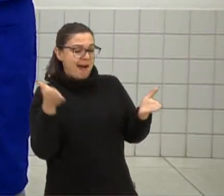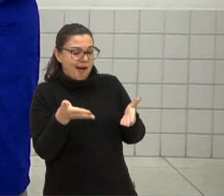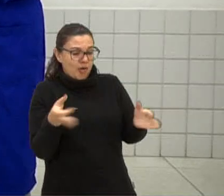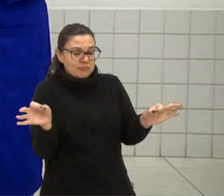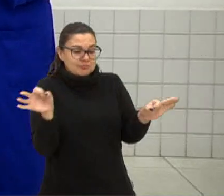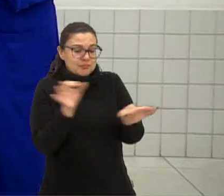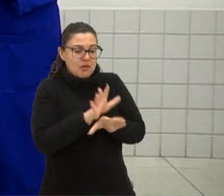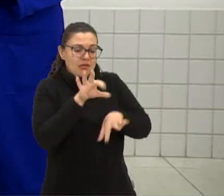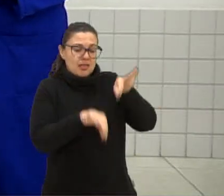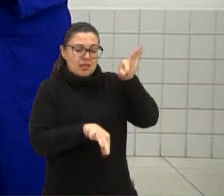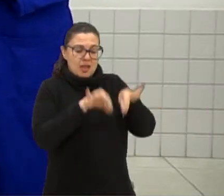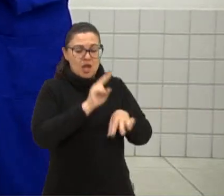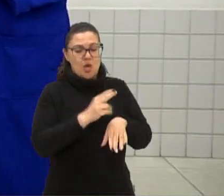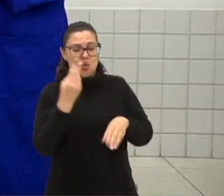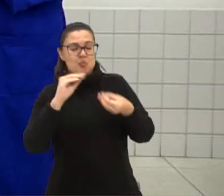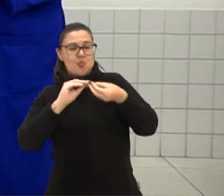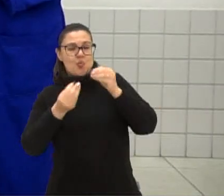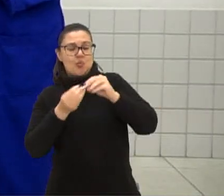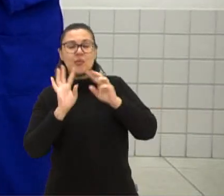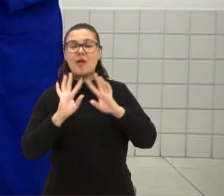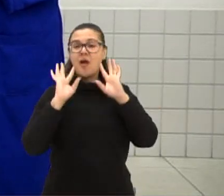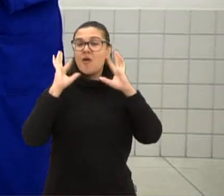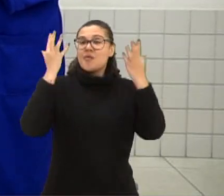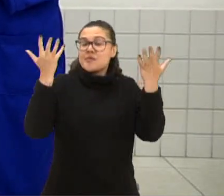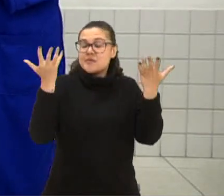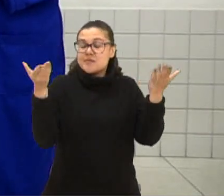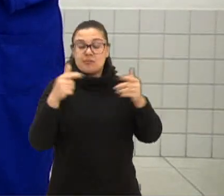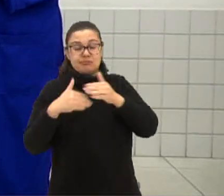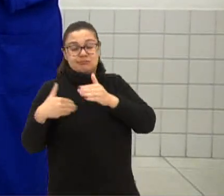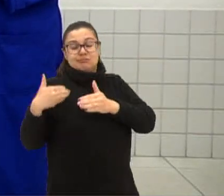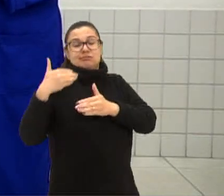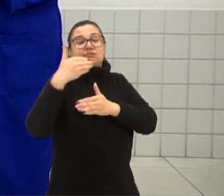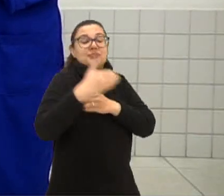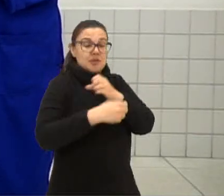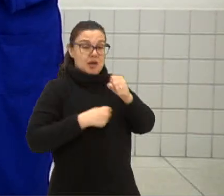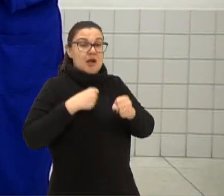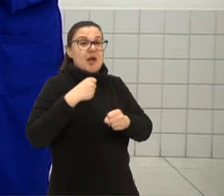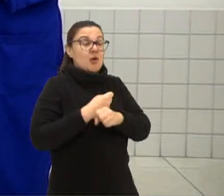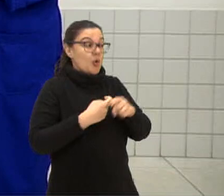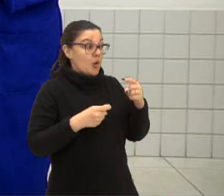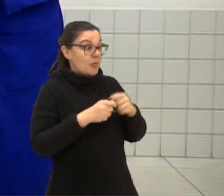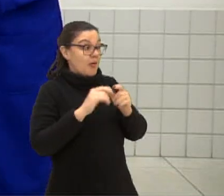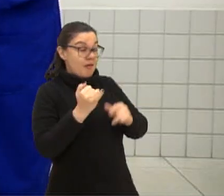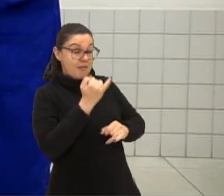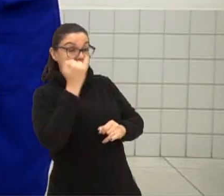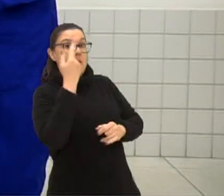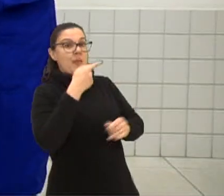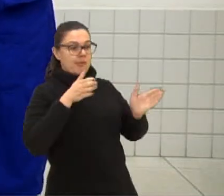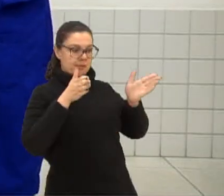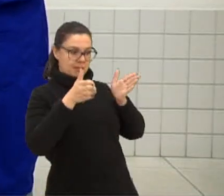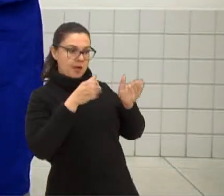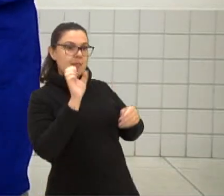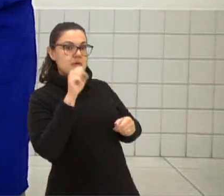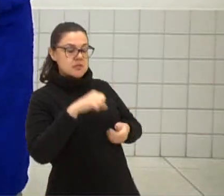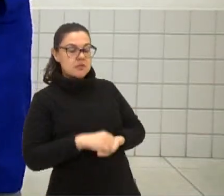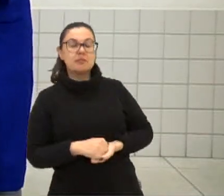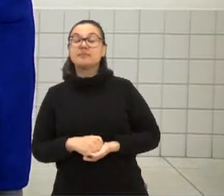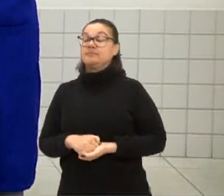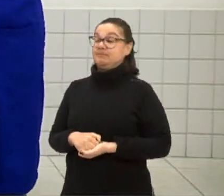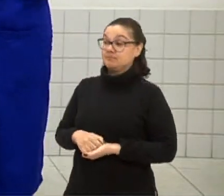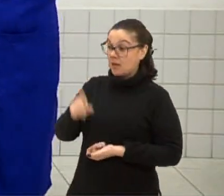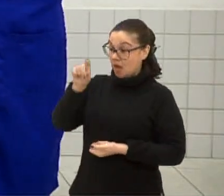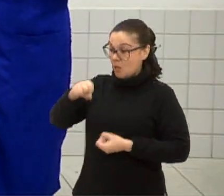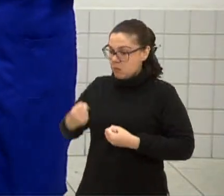do radioteatro ou da radionovela? O que será que aconteceu com eles ao longo da história? Porque eles eram tão importantes para a época, não é? Sim, sim.